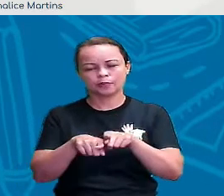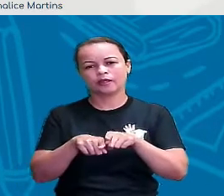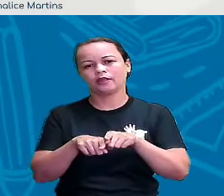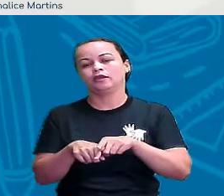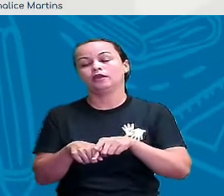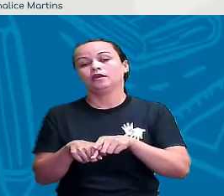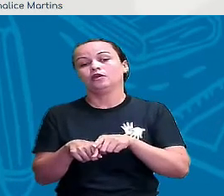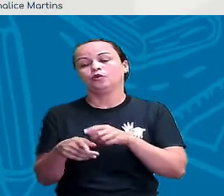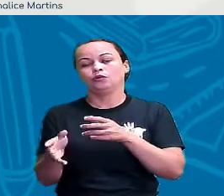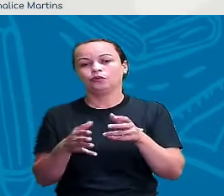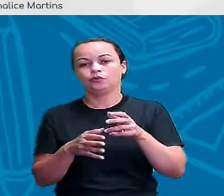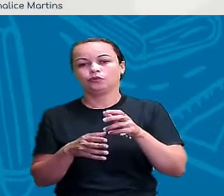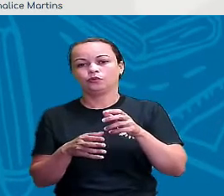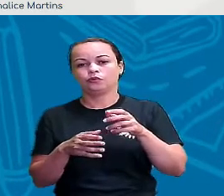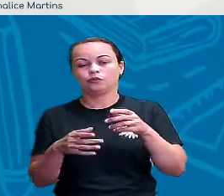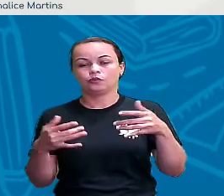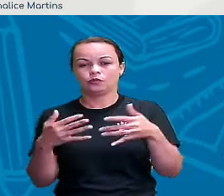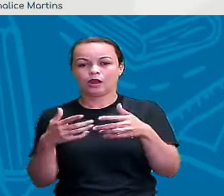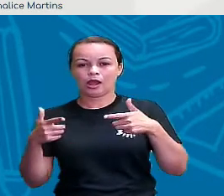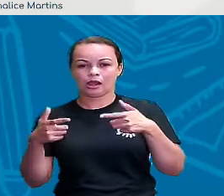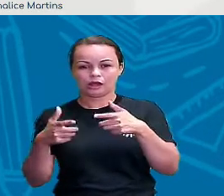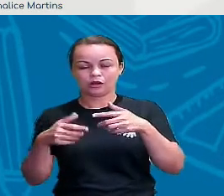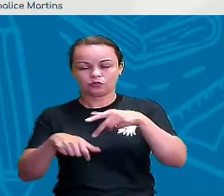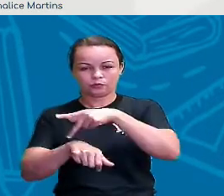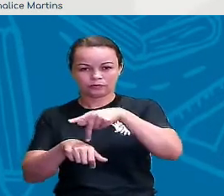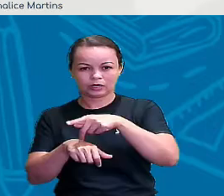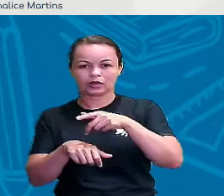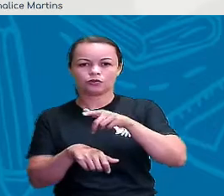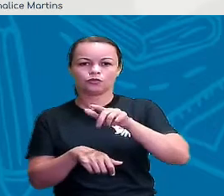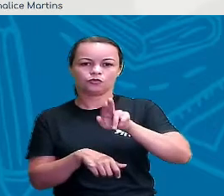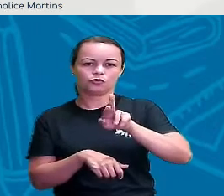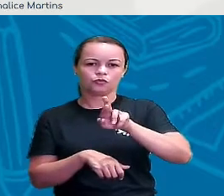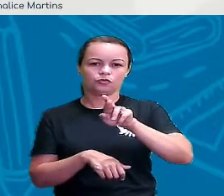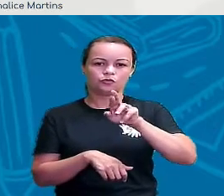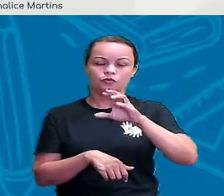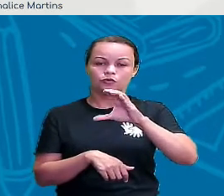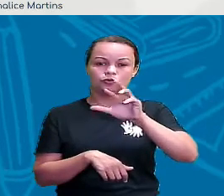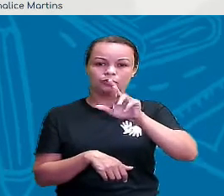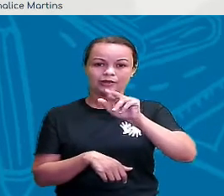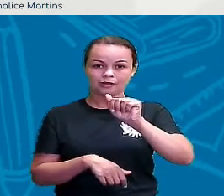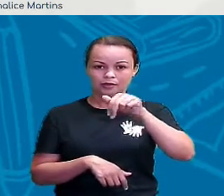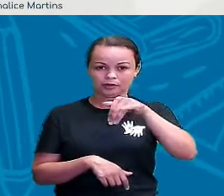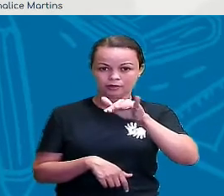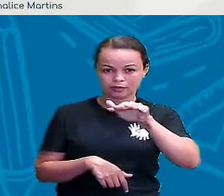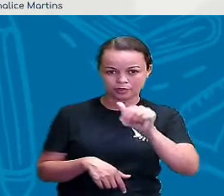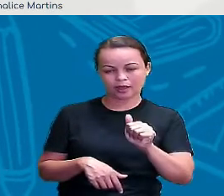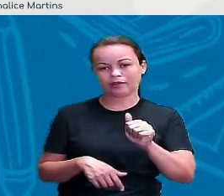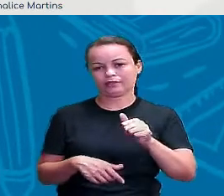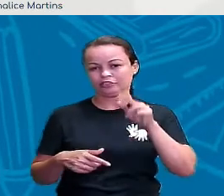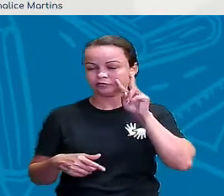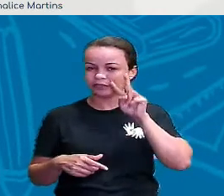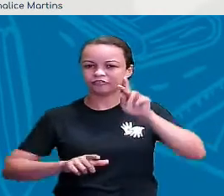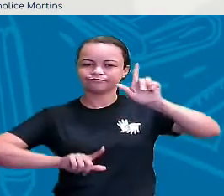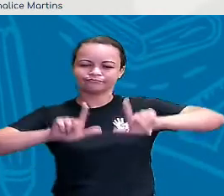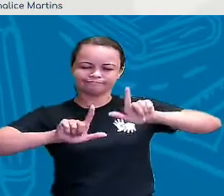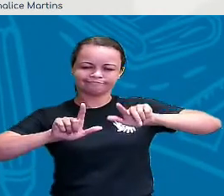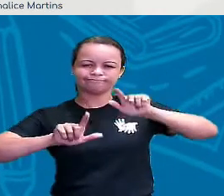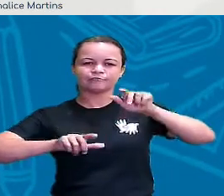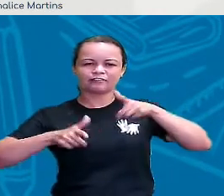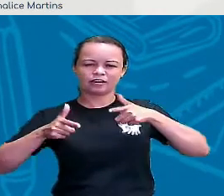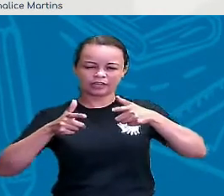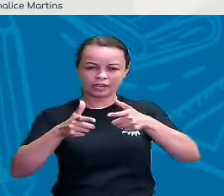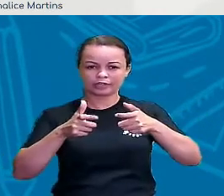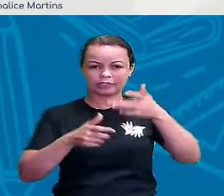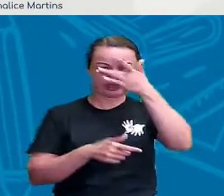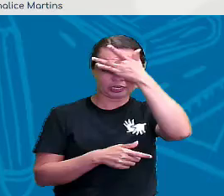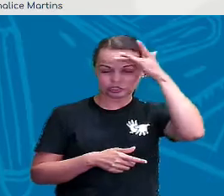se vocês têm acompanhado na televisão. E aí a gente tem visto também as pessoas buscando refúgio, por